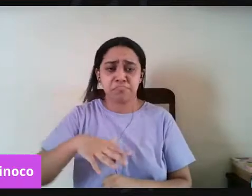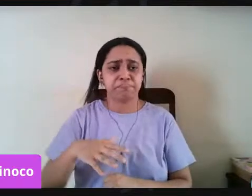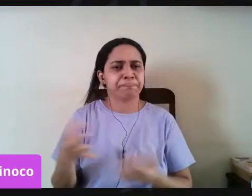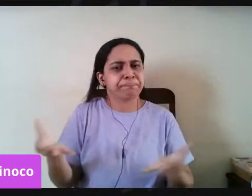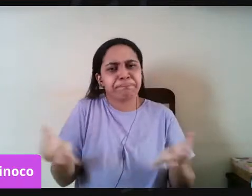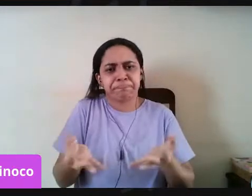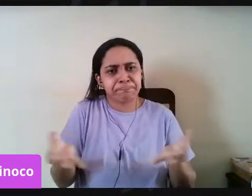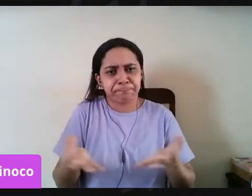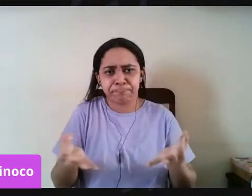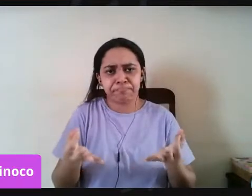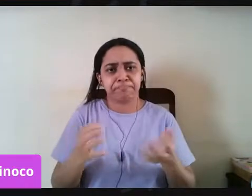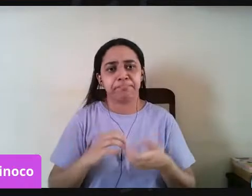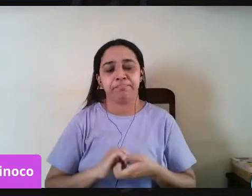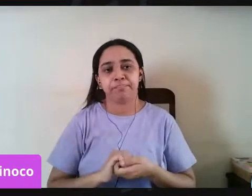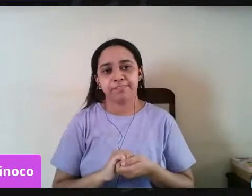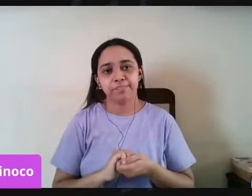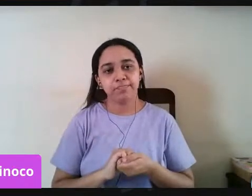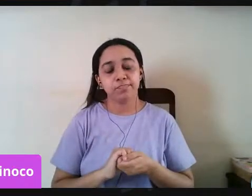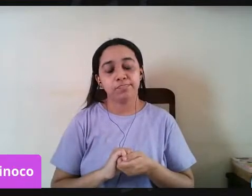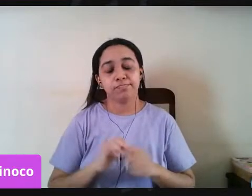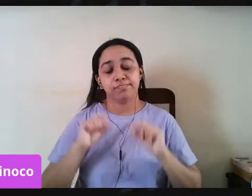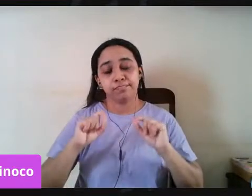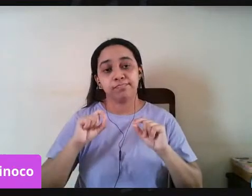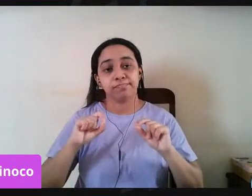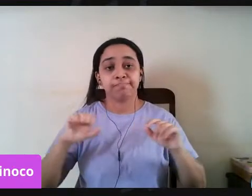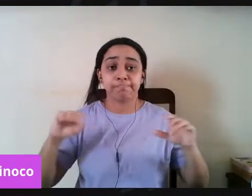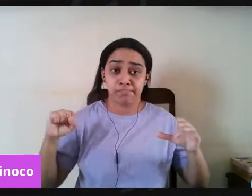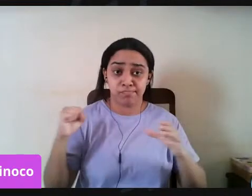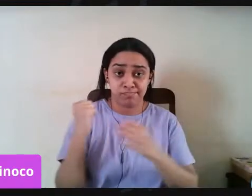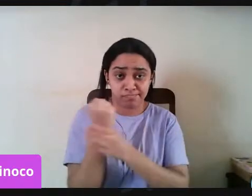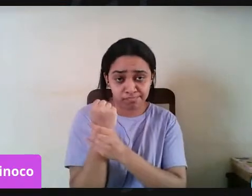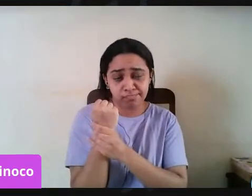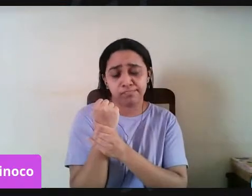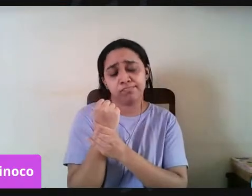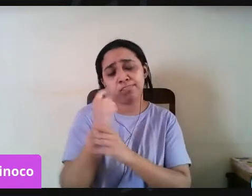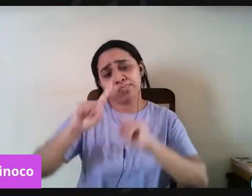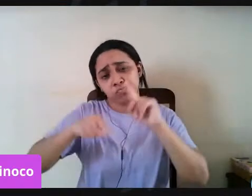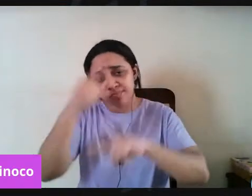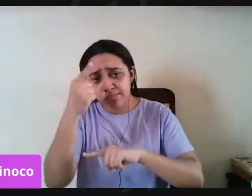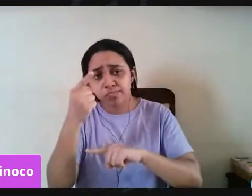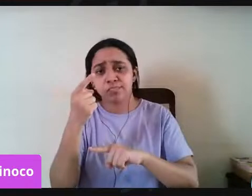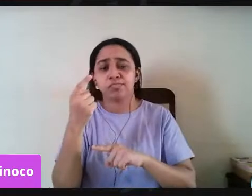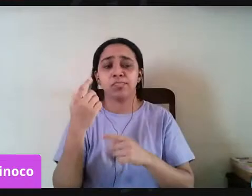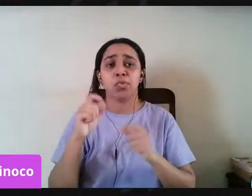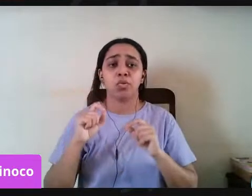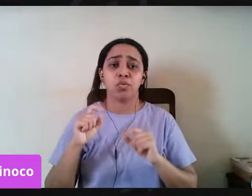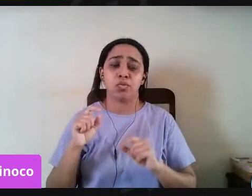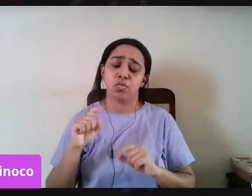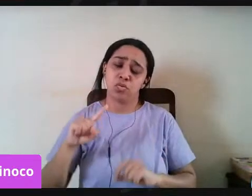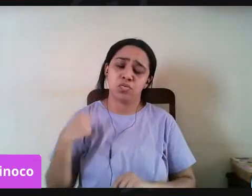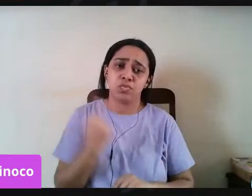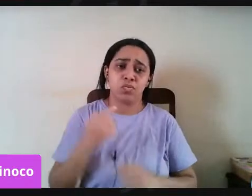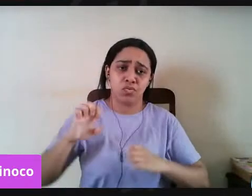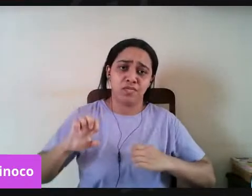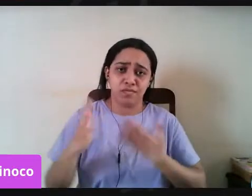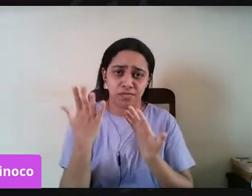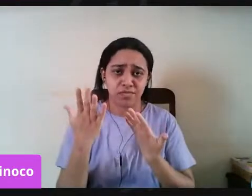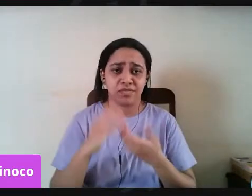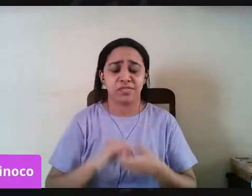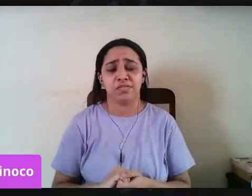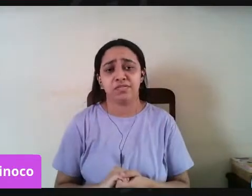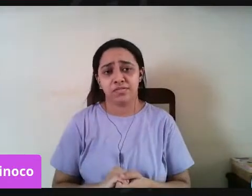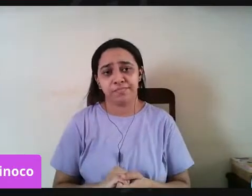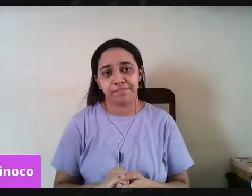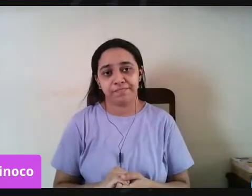inestimável, né, para garantia do sucesso do evento, né?